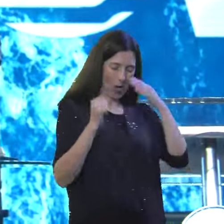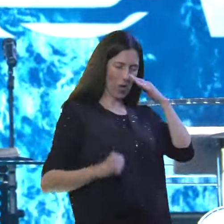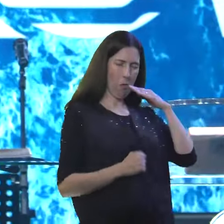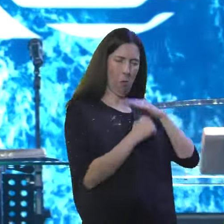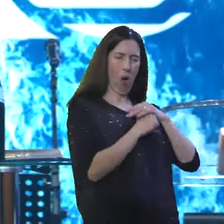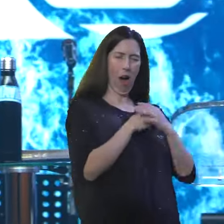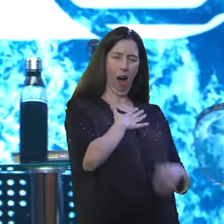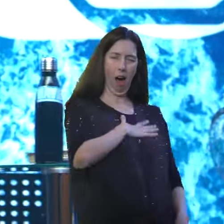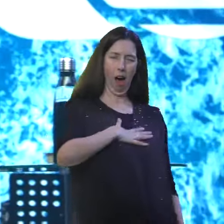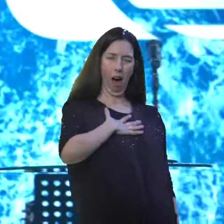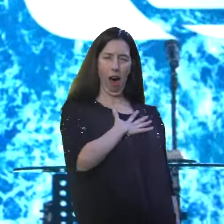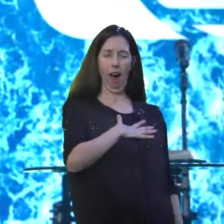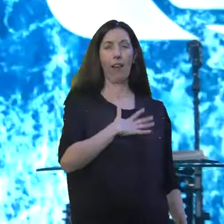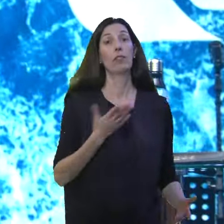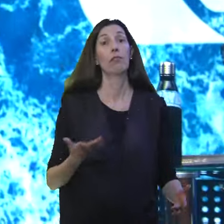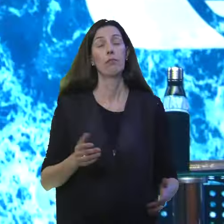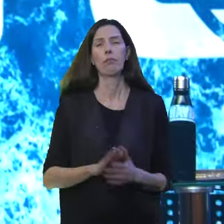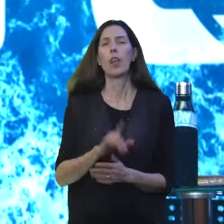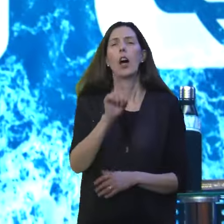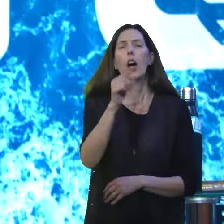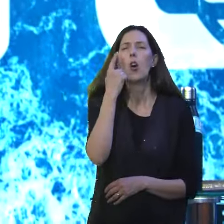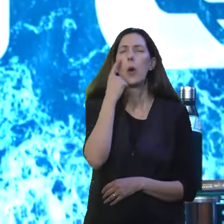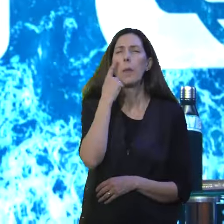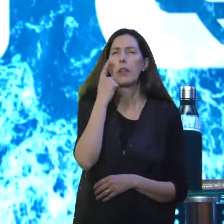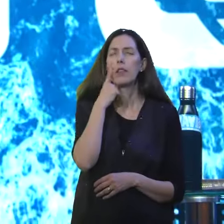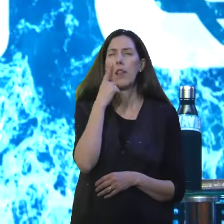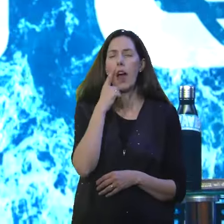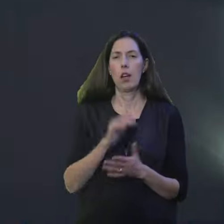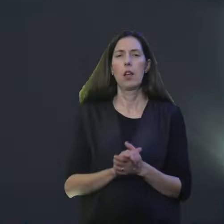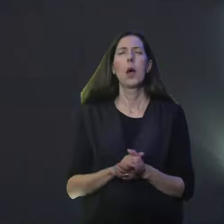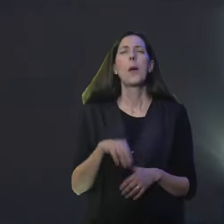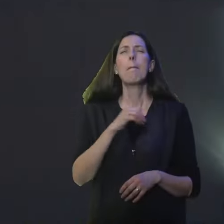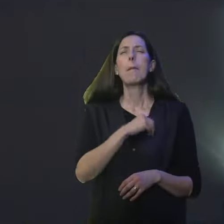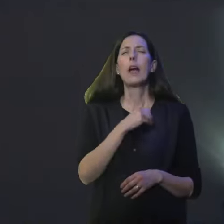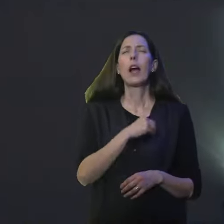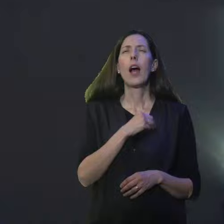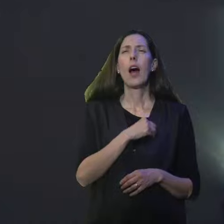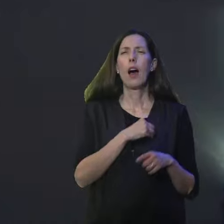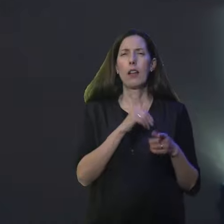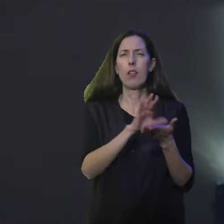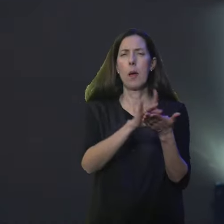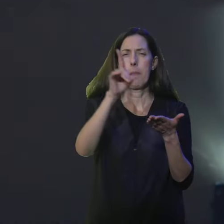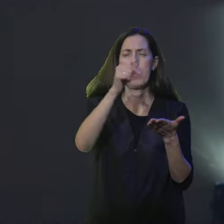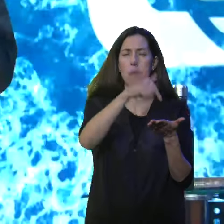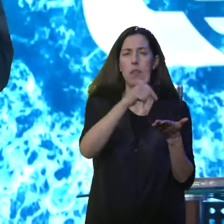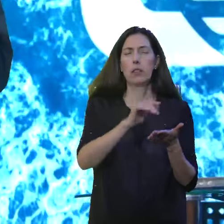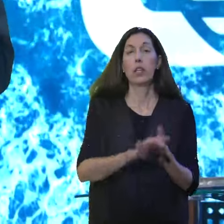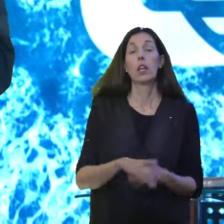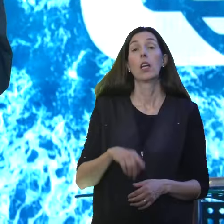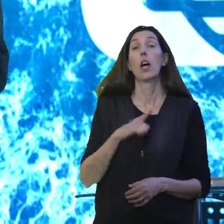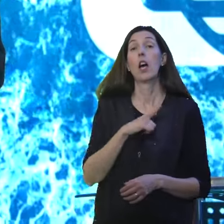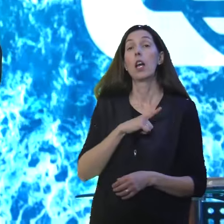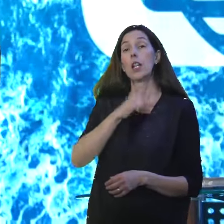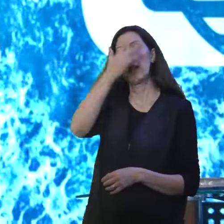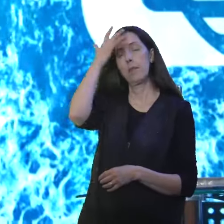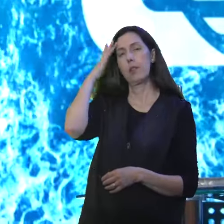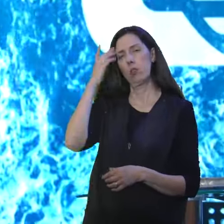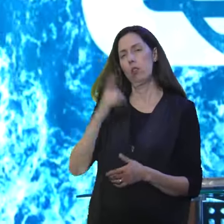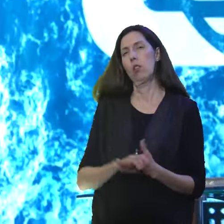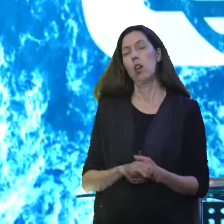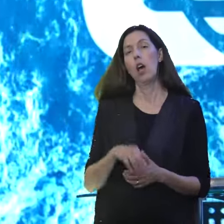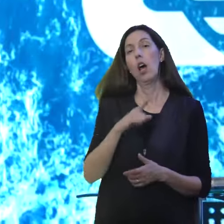Vamos parar para pensar em todos os pecados de gula da Bíblia. Você já parou para pensar que o pecado entrou no mundo porque Adão e